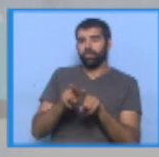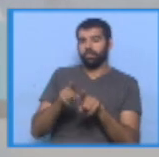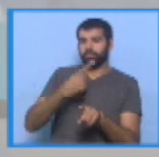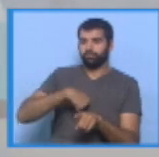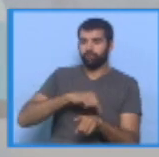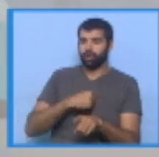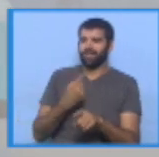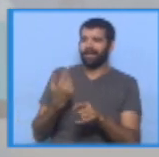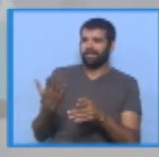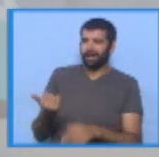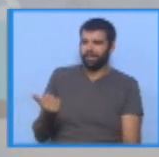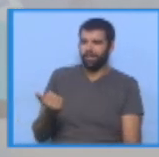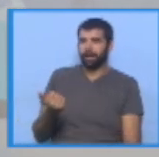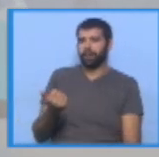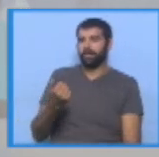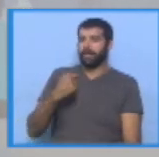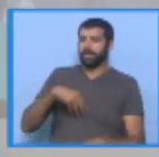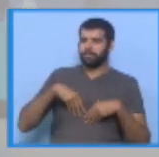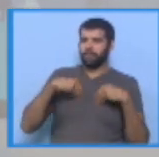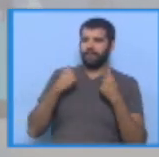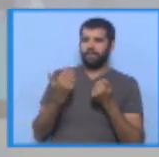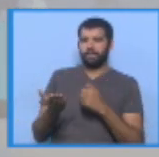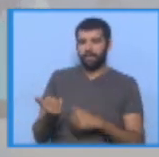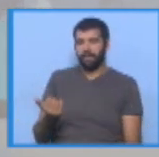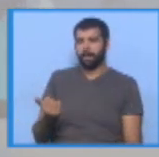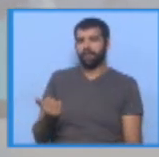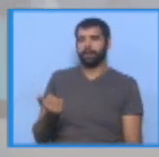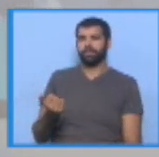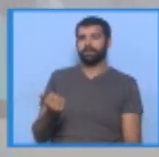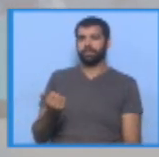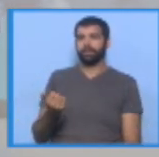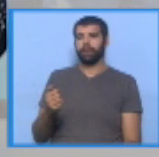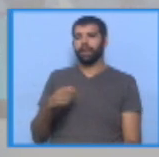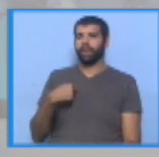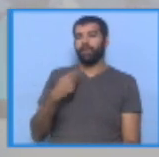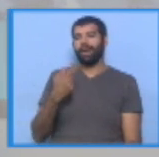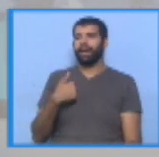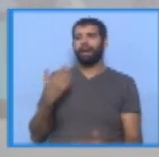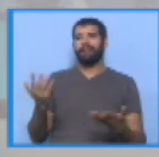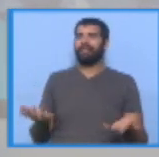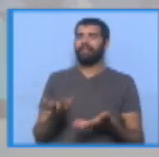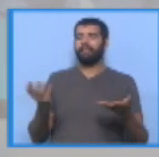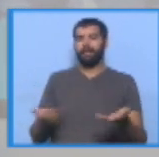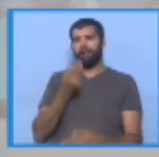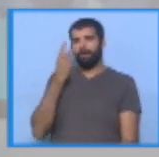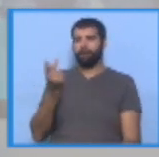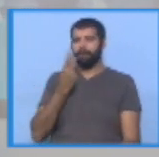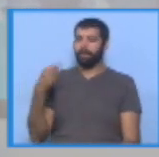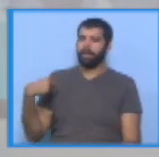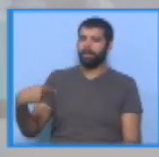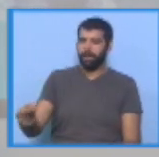temos um déficit de profundidade, de espiritualidade. Vivemos muito à superfície,